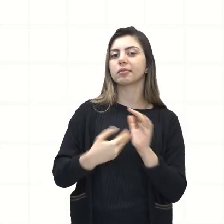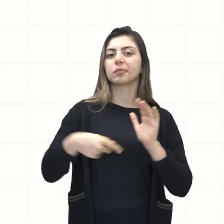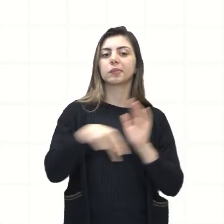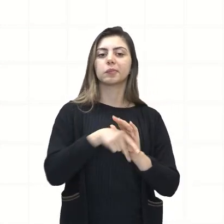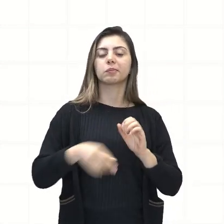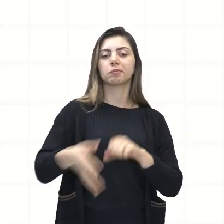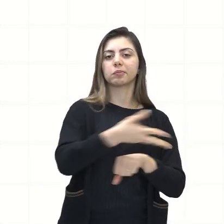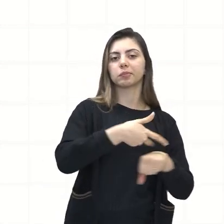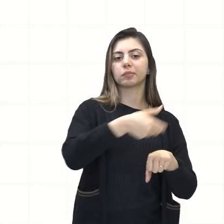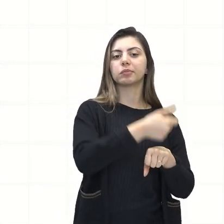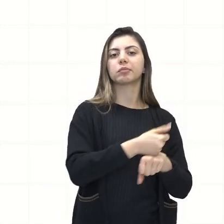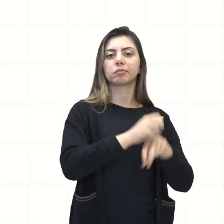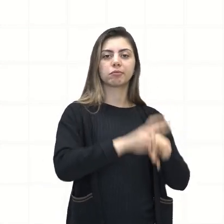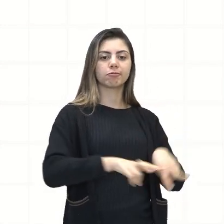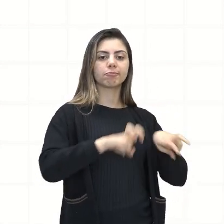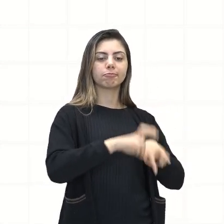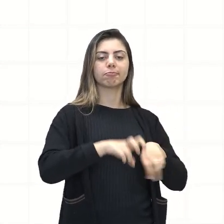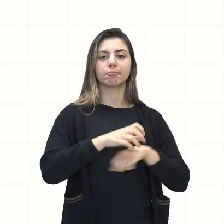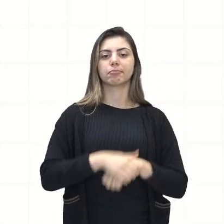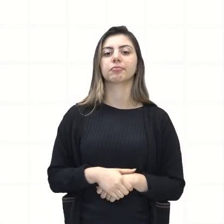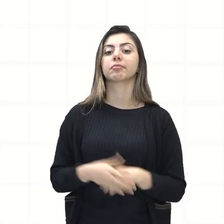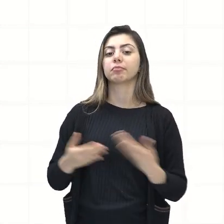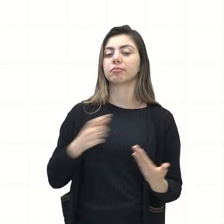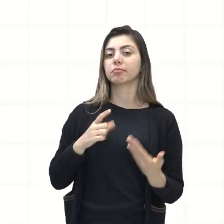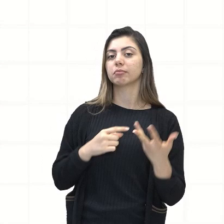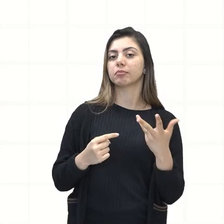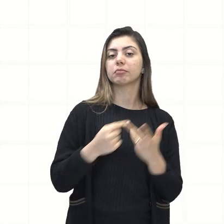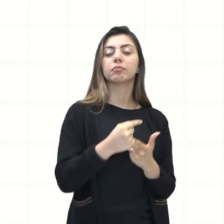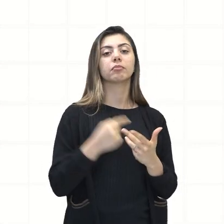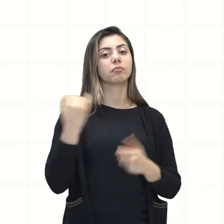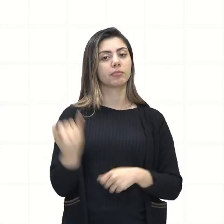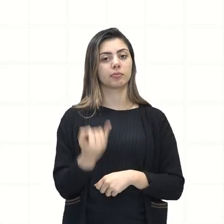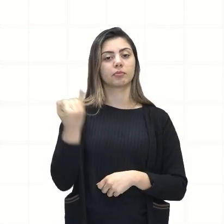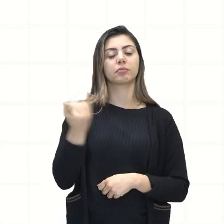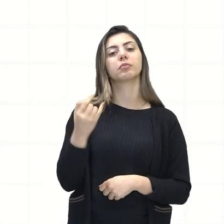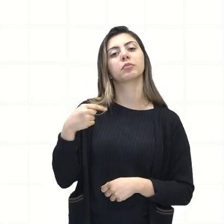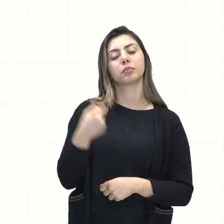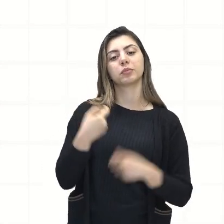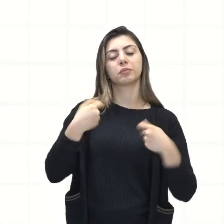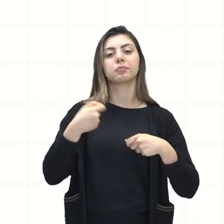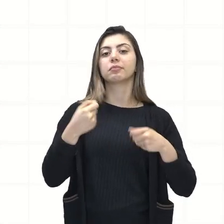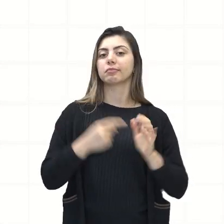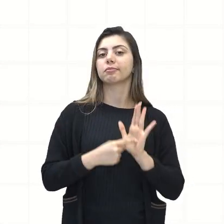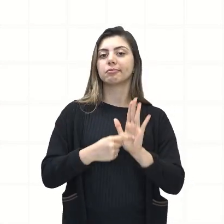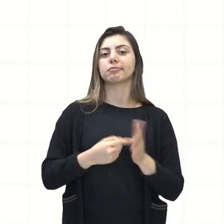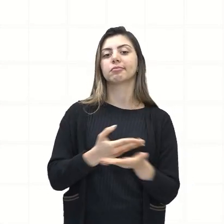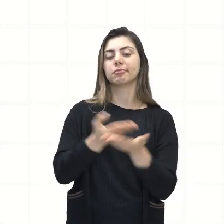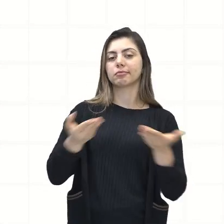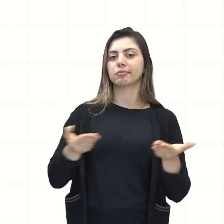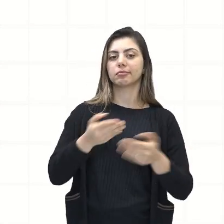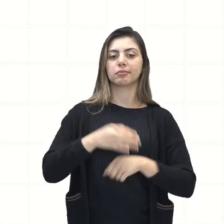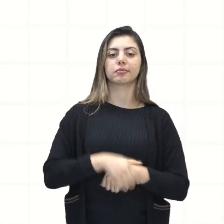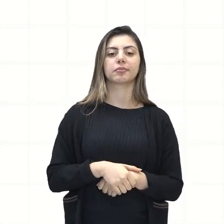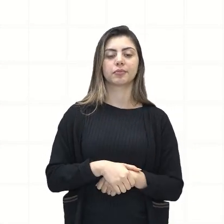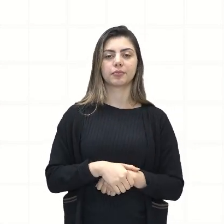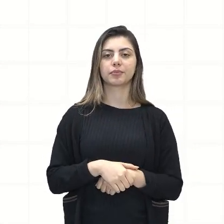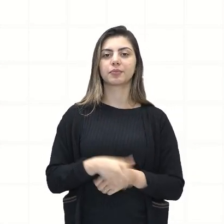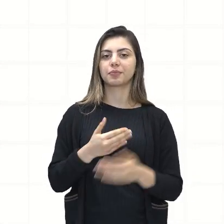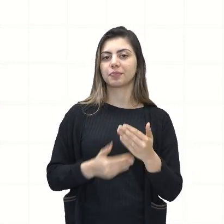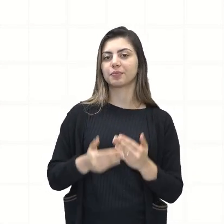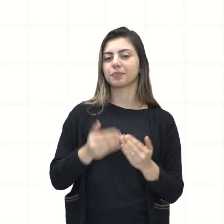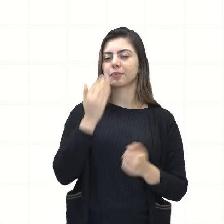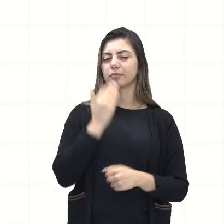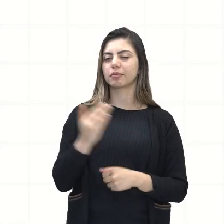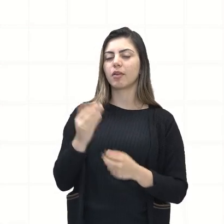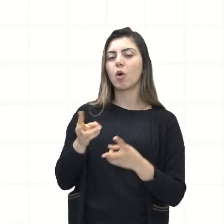dessa colonização por exploração. Temos pontos importantes que nós precisamos destacar nesse momento. Acompanhe comigo